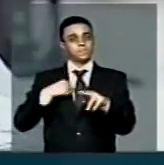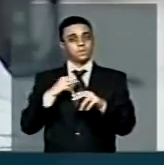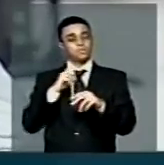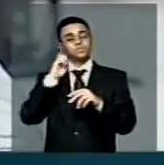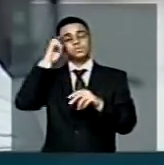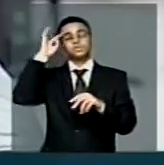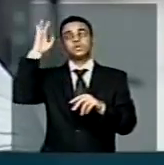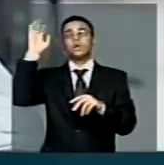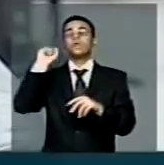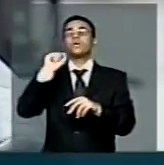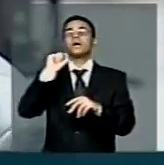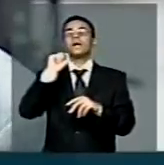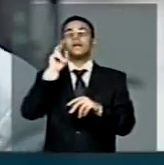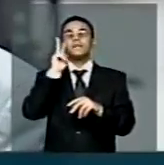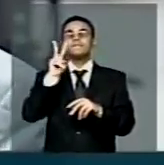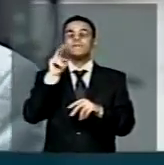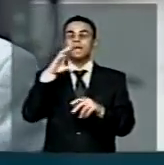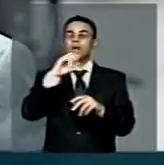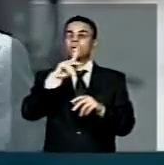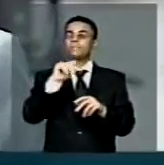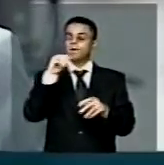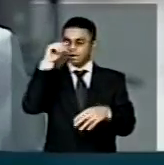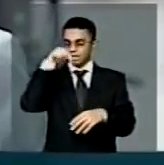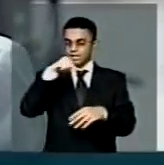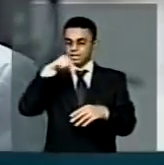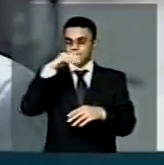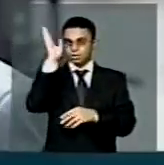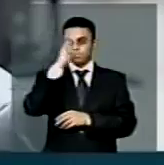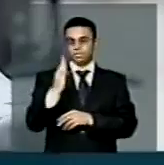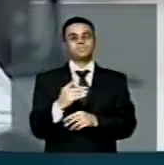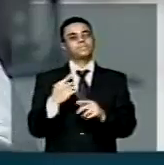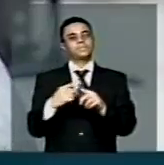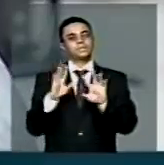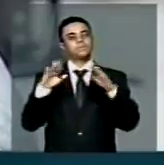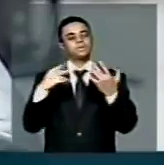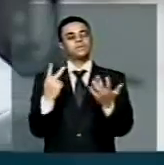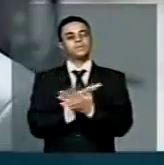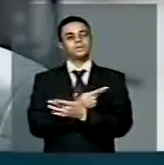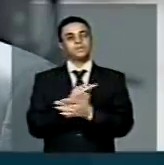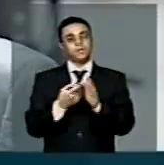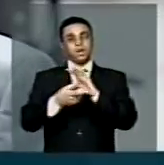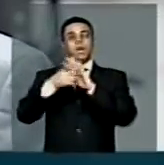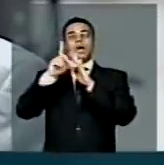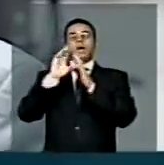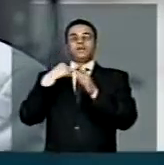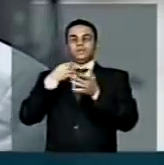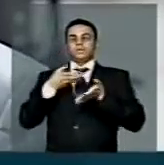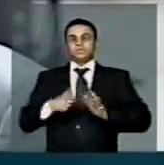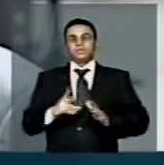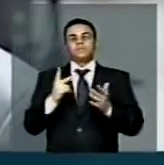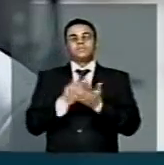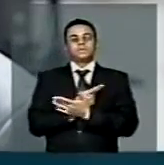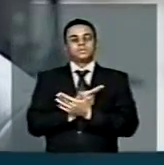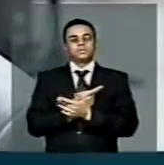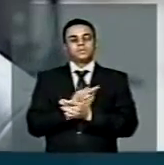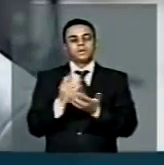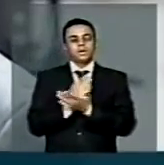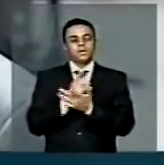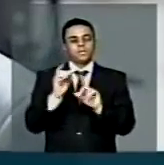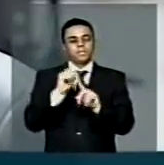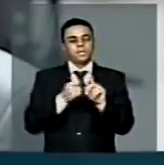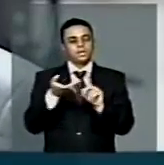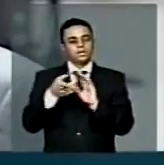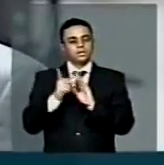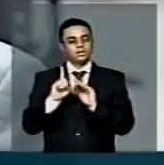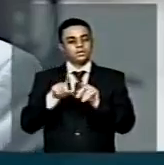a Copa no Brasil. Na época eu não vi, foi antes de eu nascer que aconteceu, alguns meses antes.